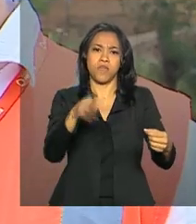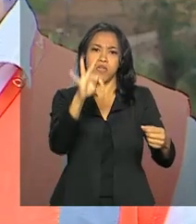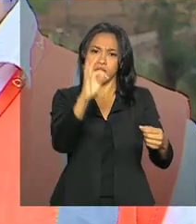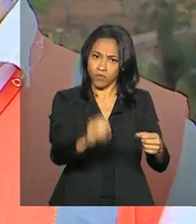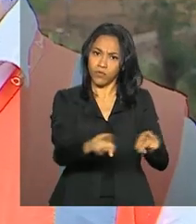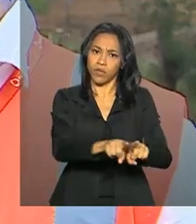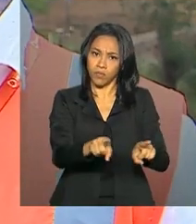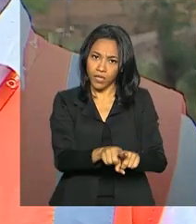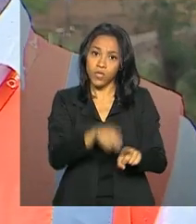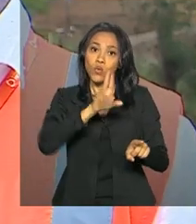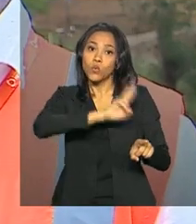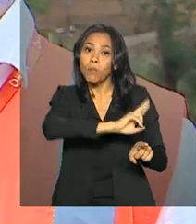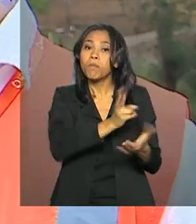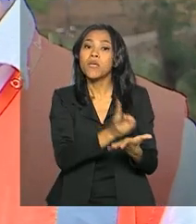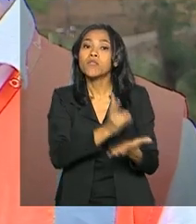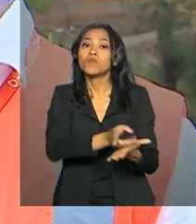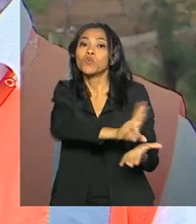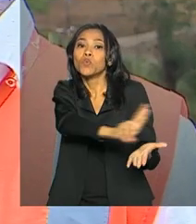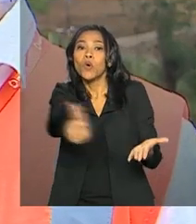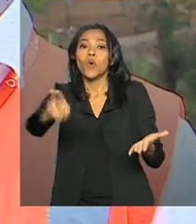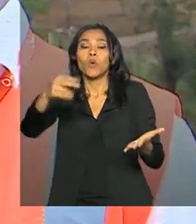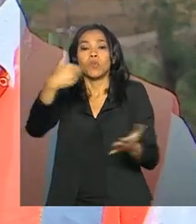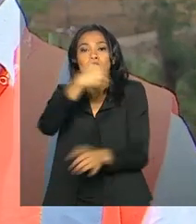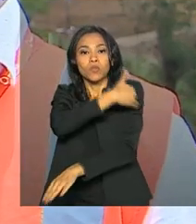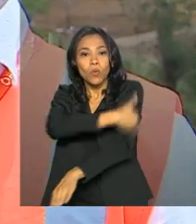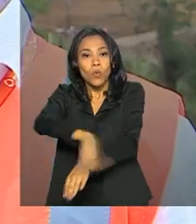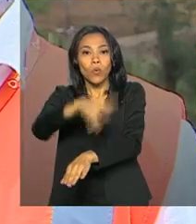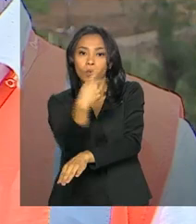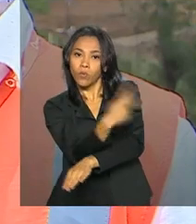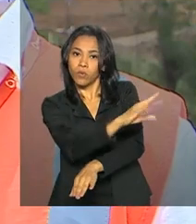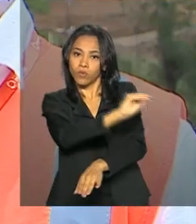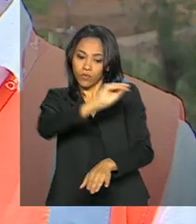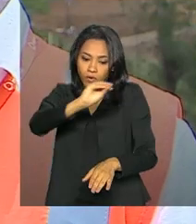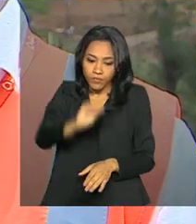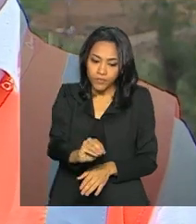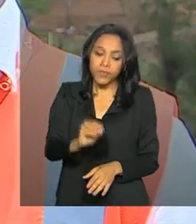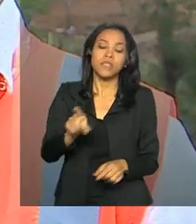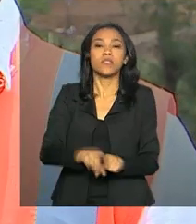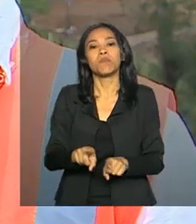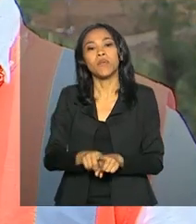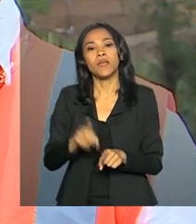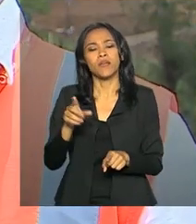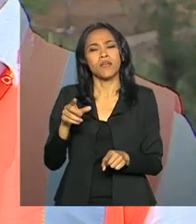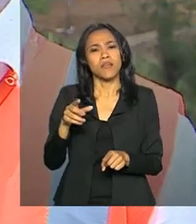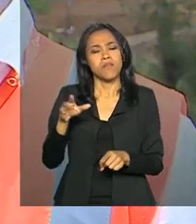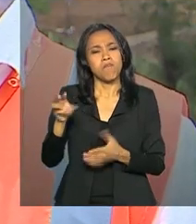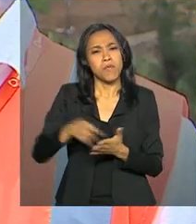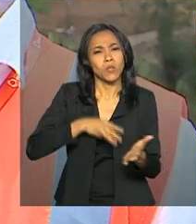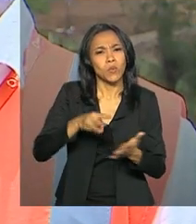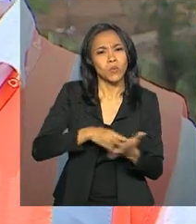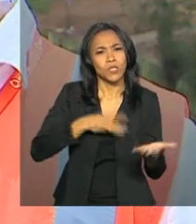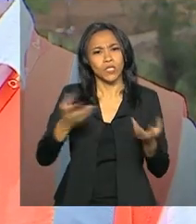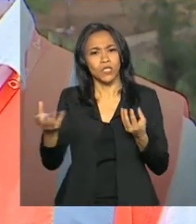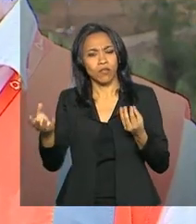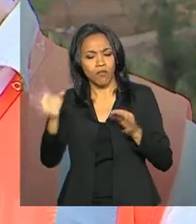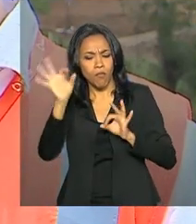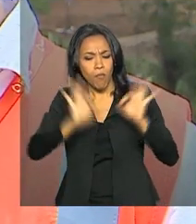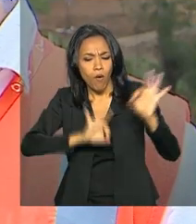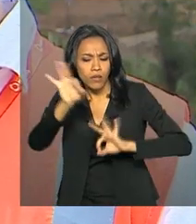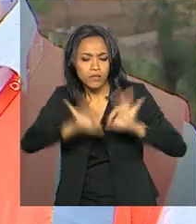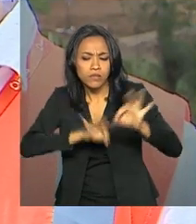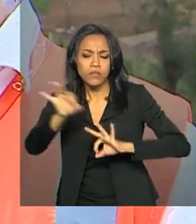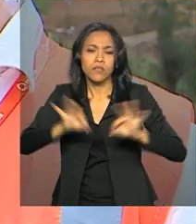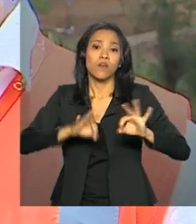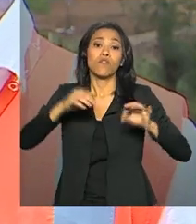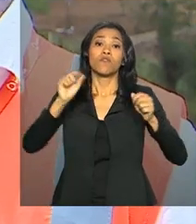Depois das várias reuniões para desenvolver a metodologia de projeto, nós fizemos 24 oficinas